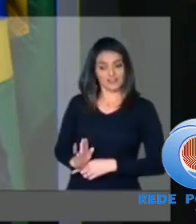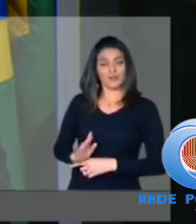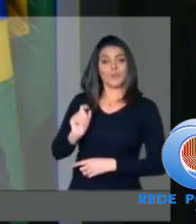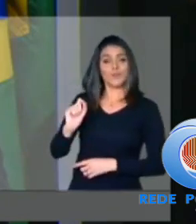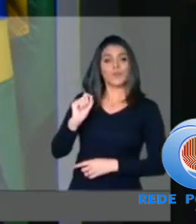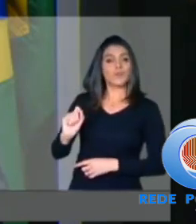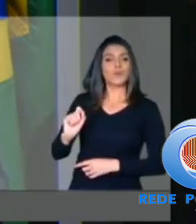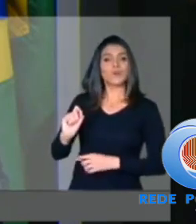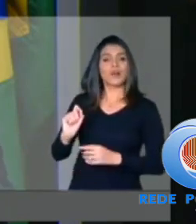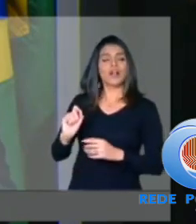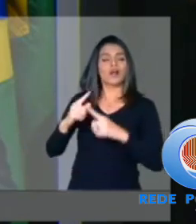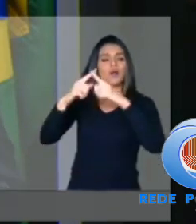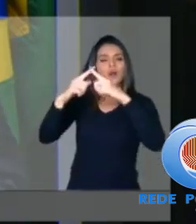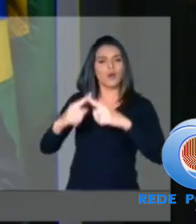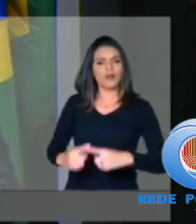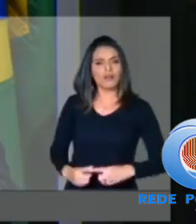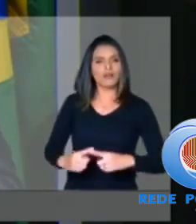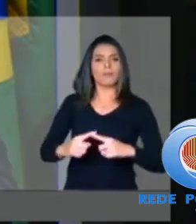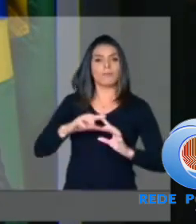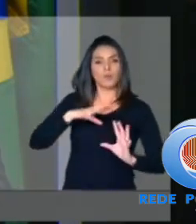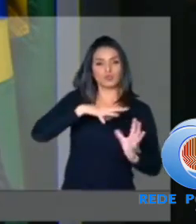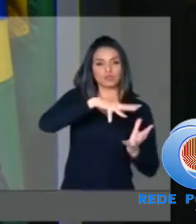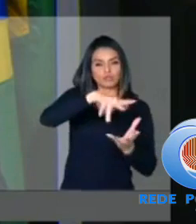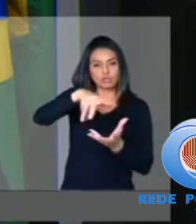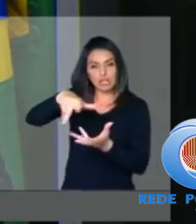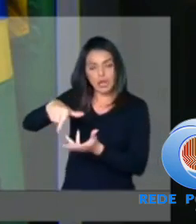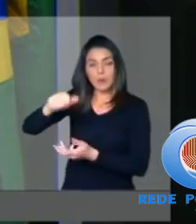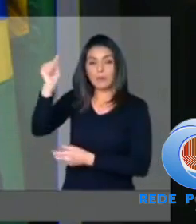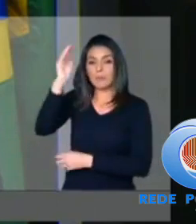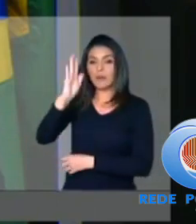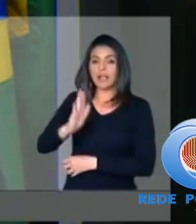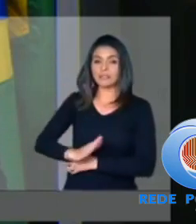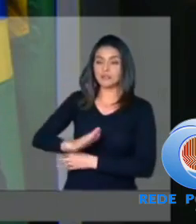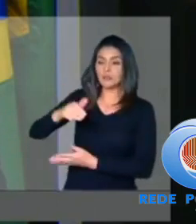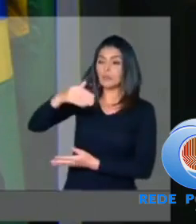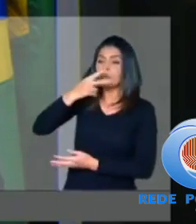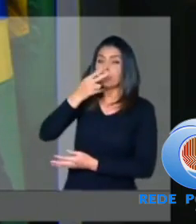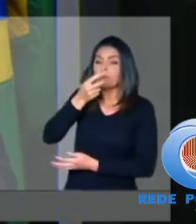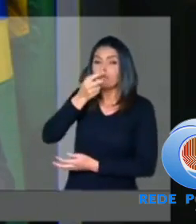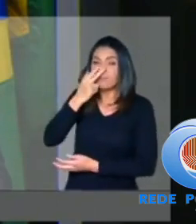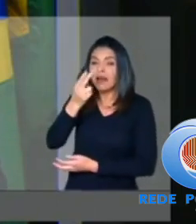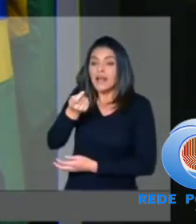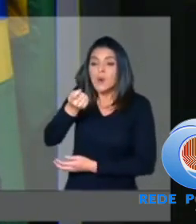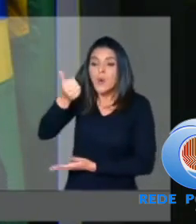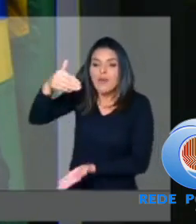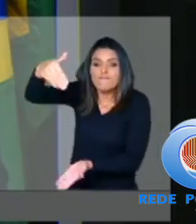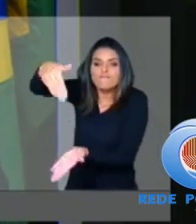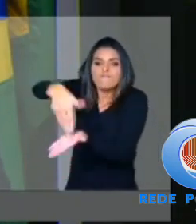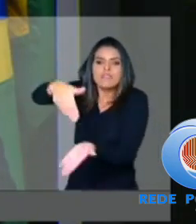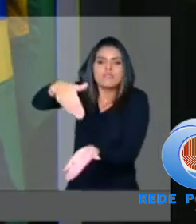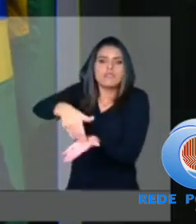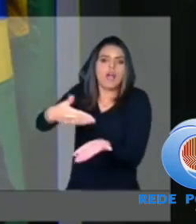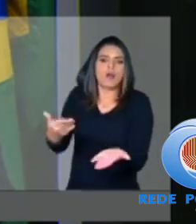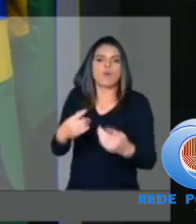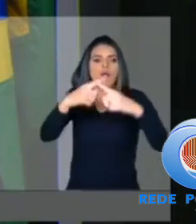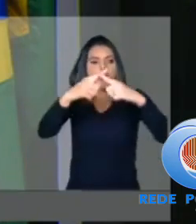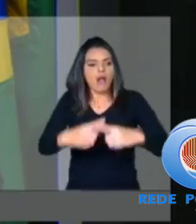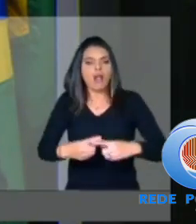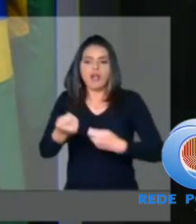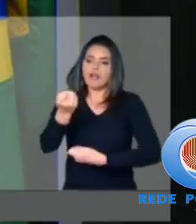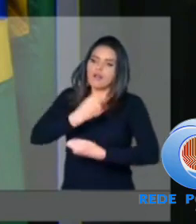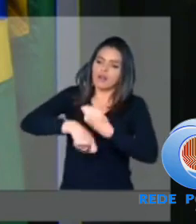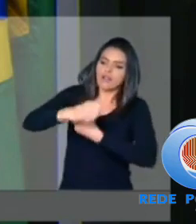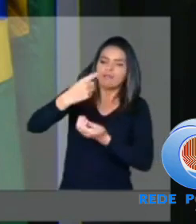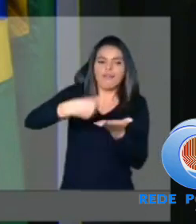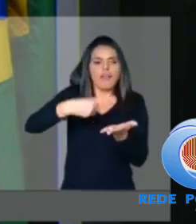das piores posições dos rankings mundiais de liberdade econômica e de capacidade de fazer negócio. O